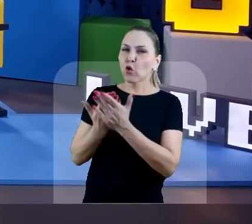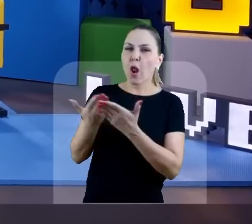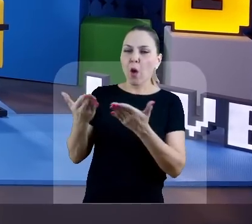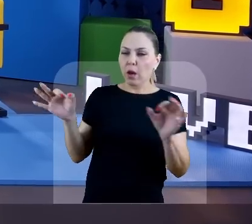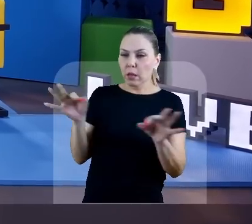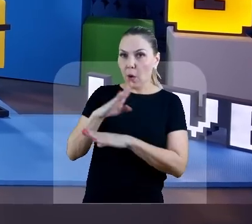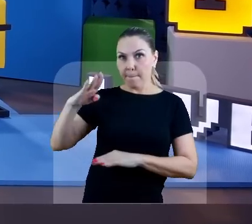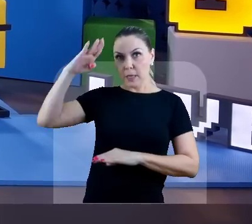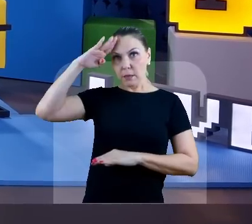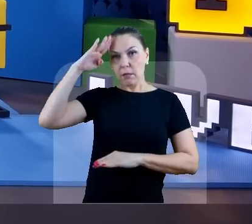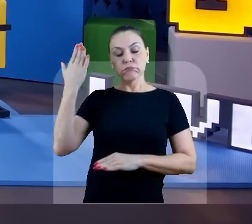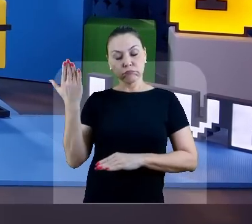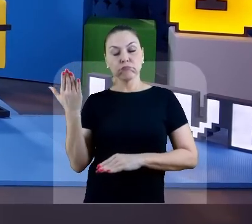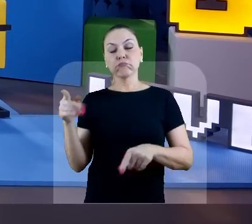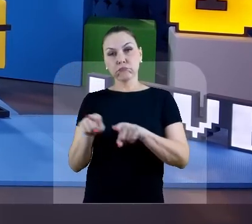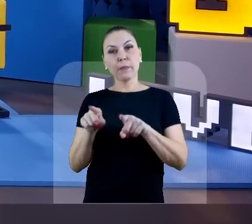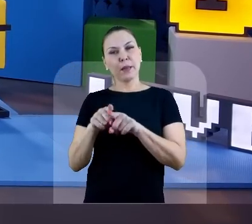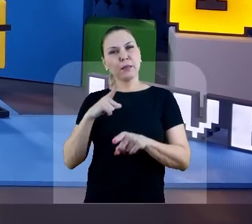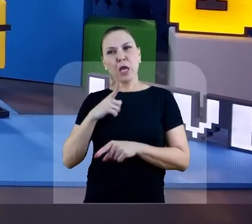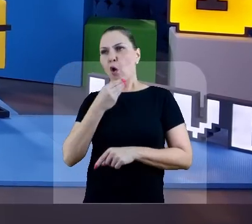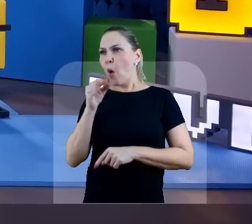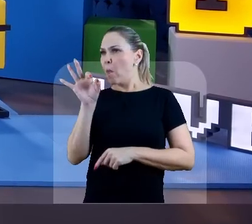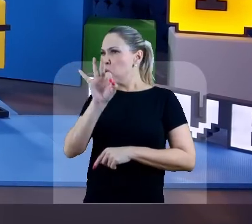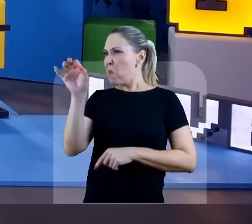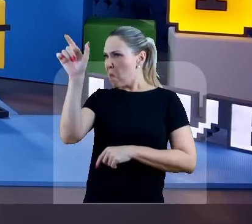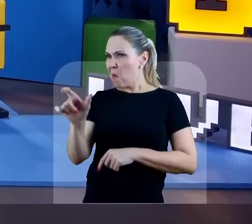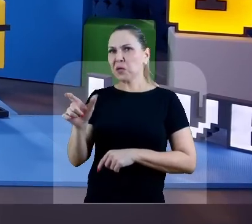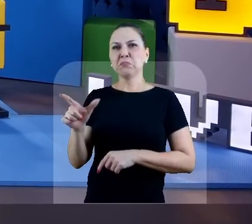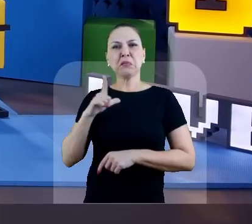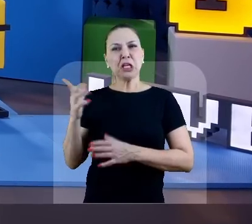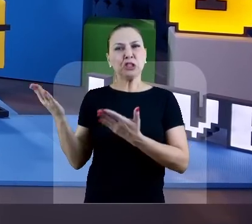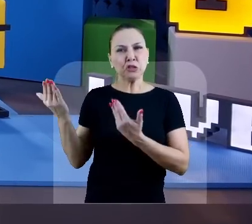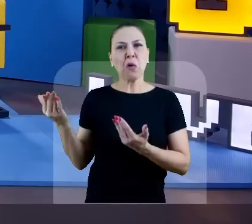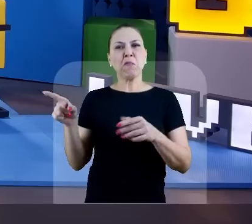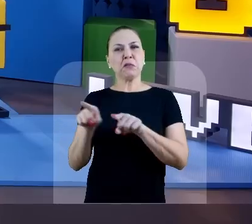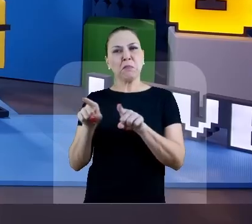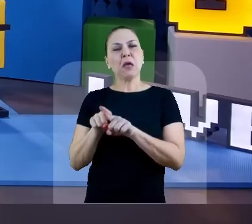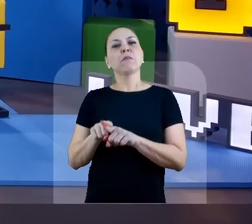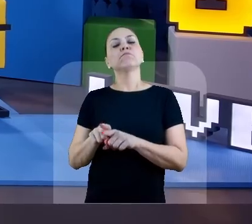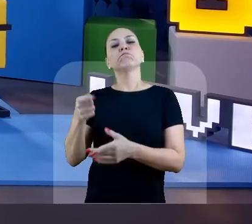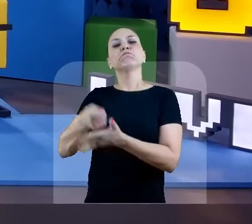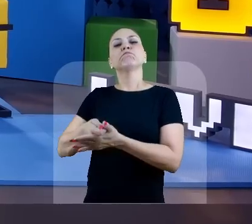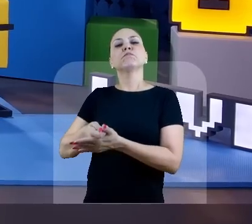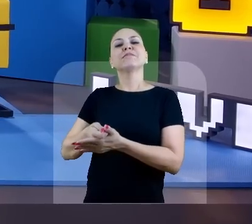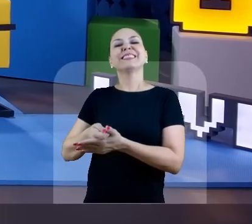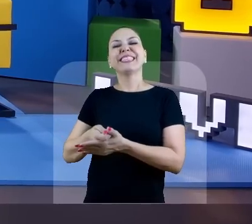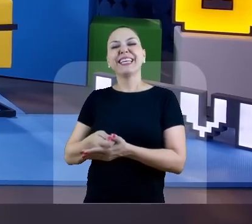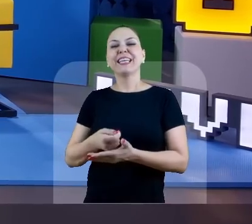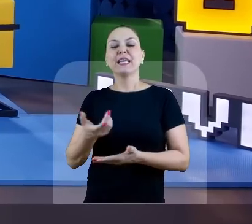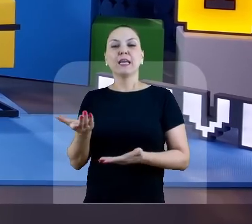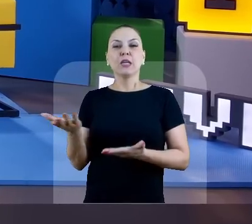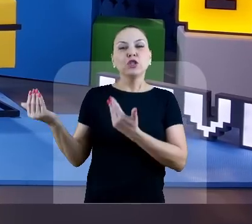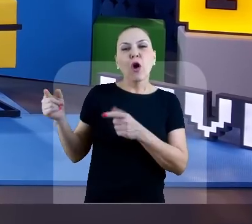que foi acabada agora, que é um militar lá que bota para quebrar isso da molecada, dá ordem unida da molecada, maneira